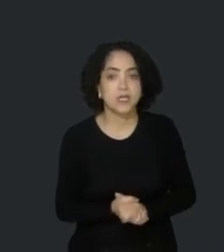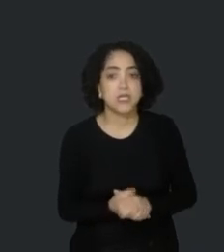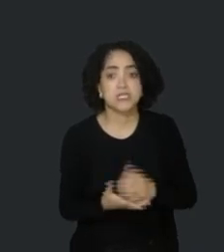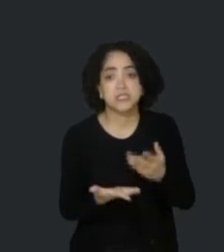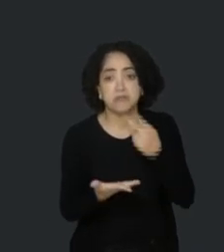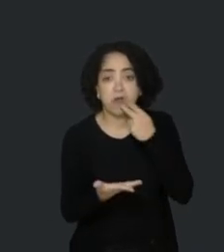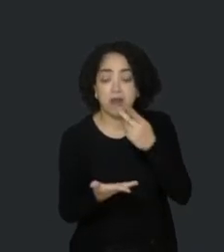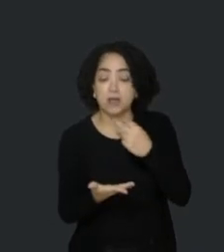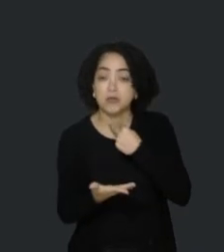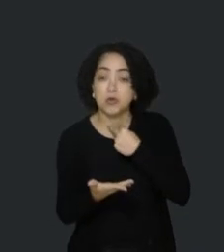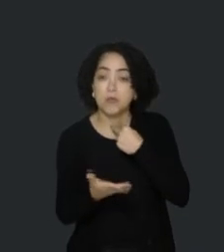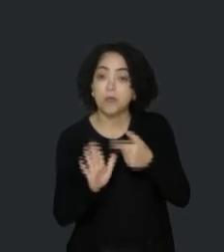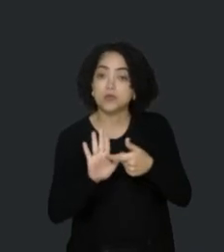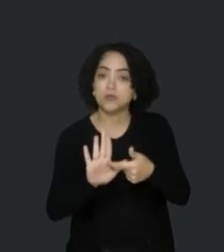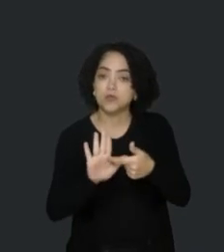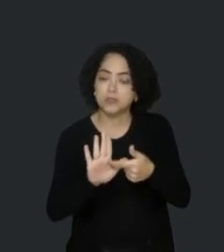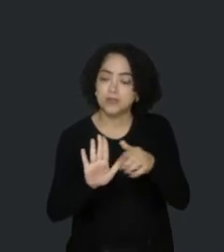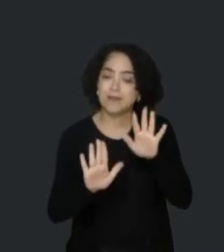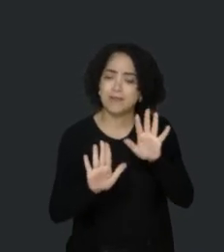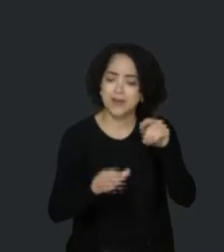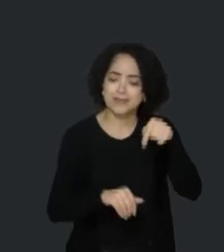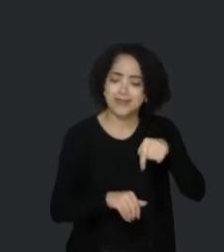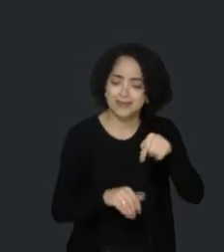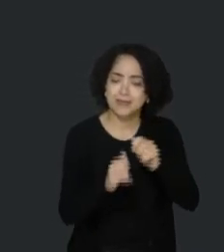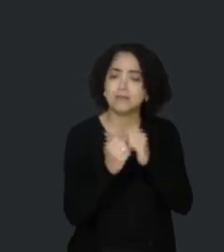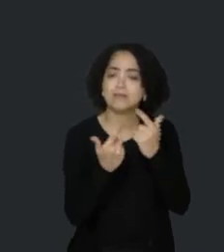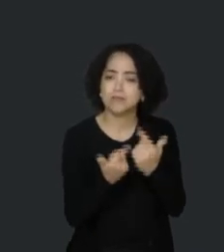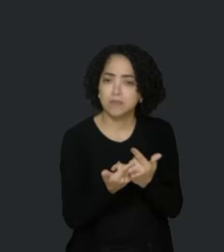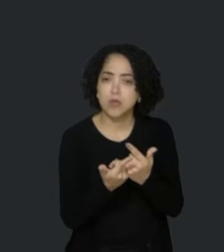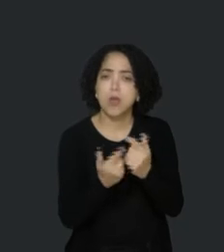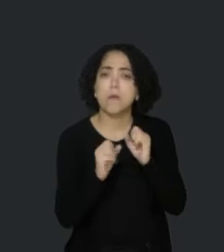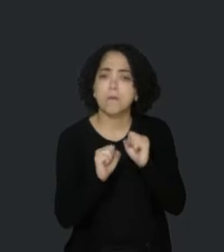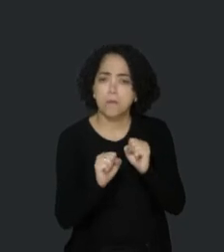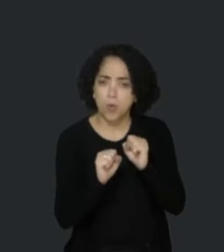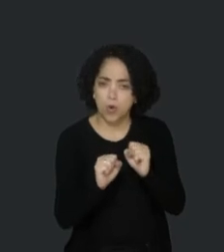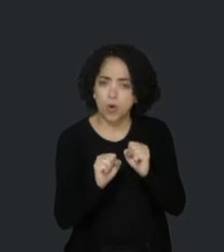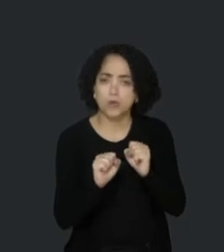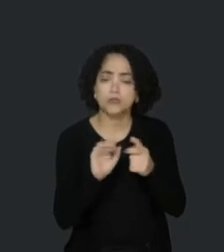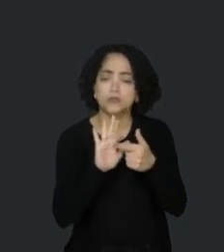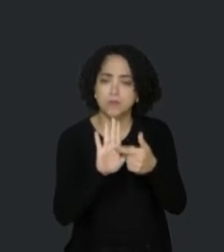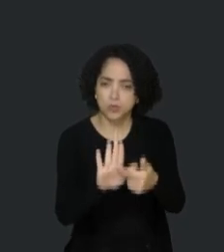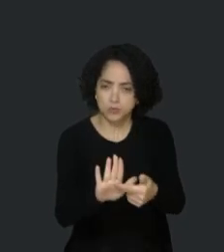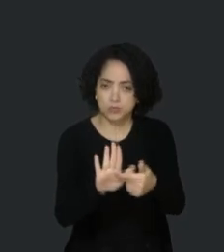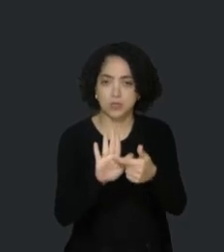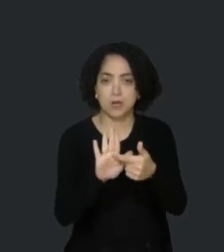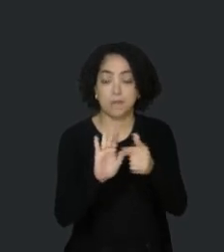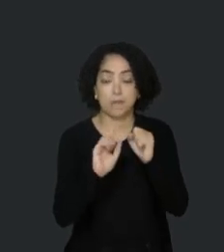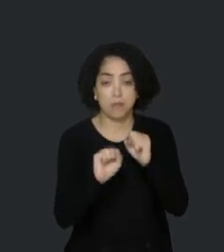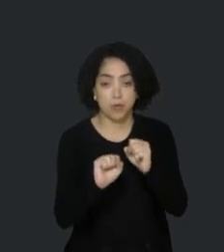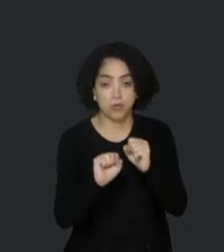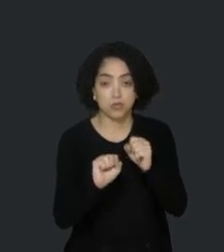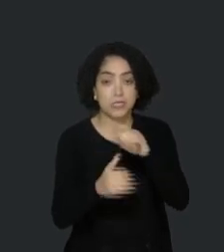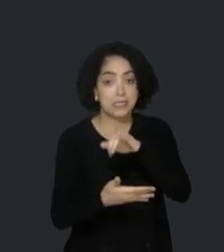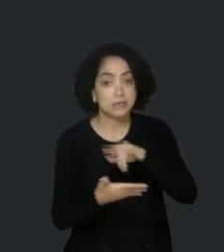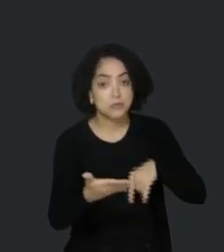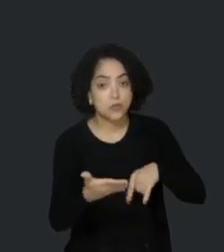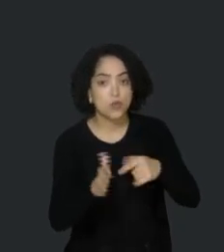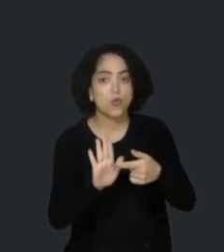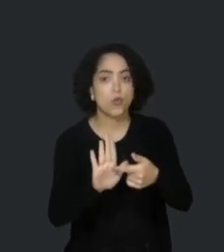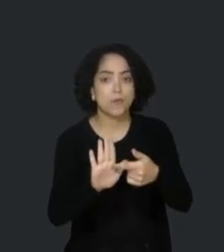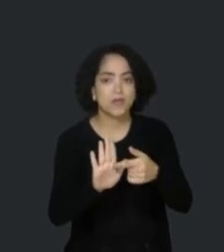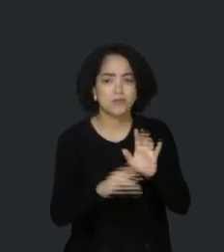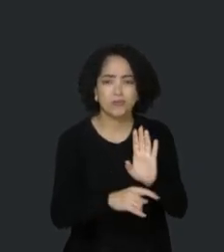mostrar mas aqui na Assembleia Legislativa tudo se pode mostrar e esse documento aí é a maior